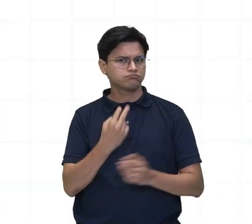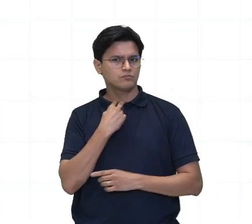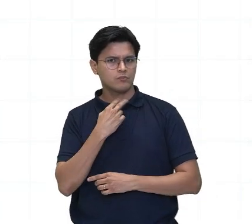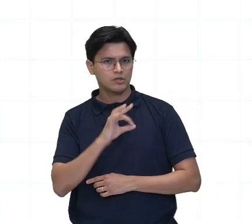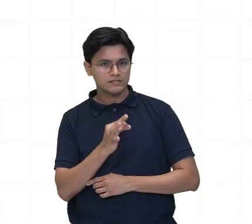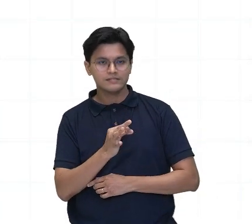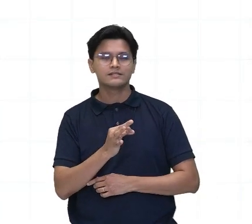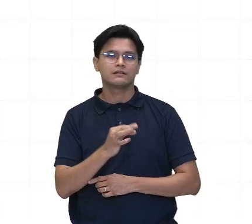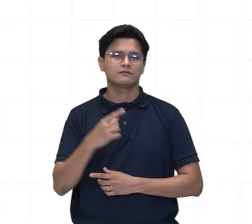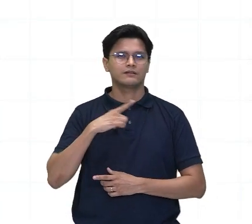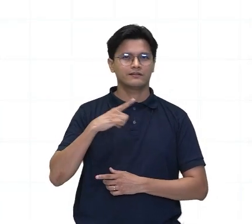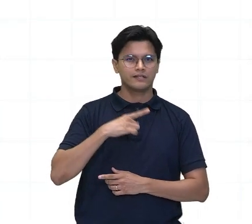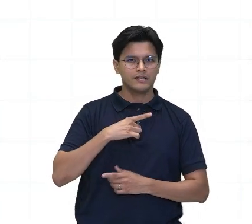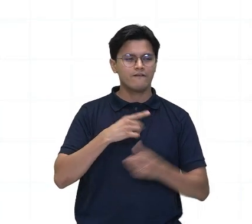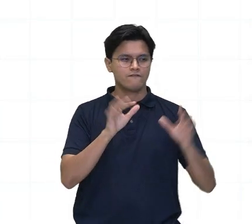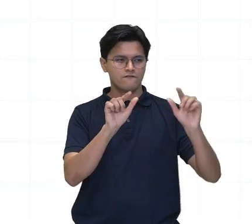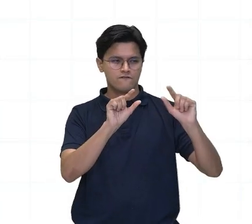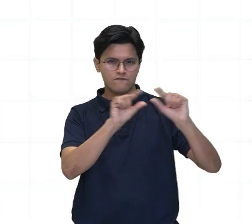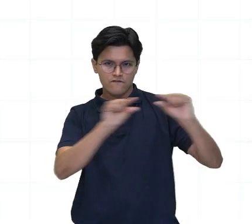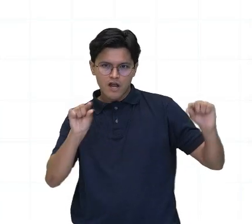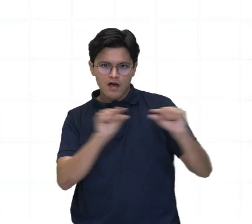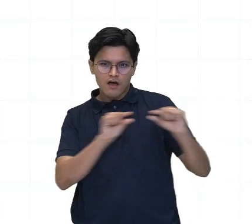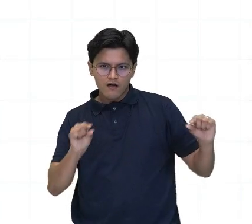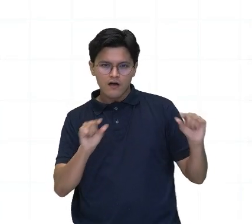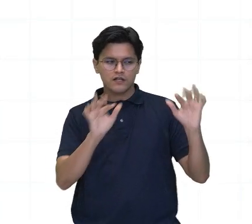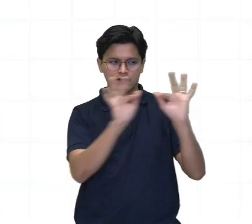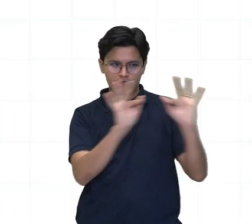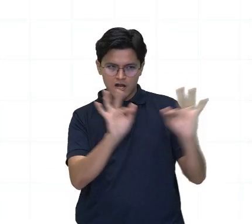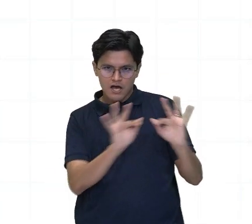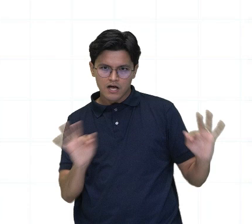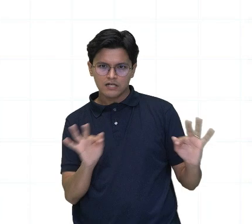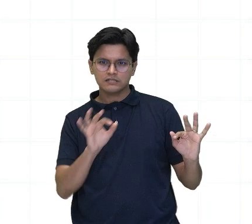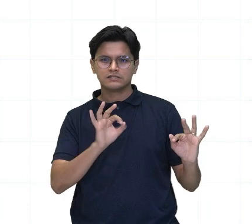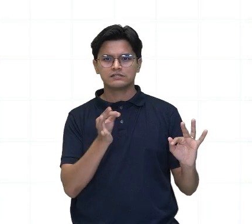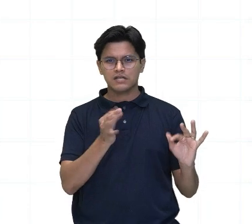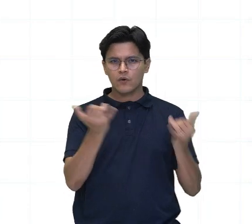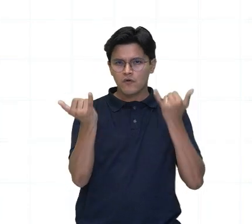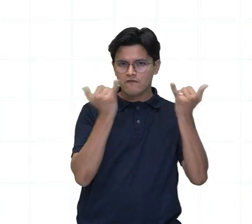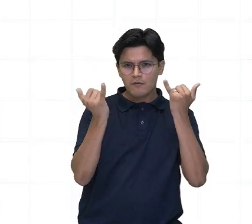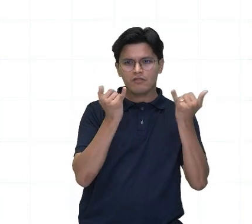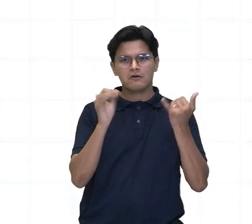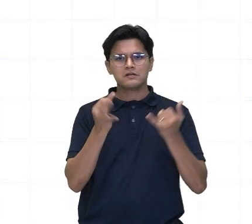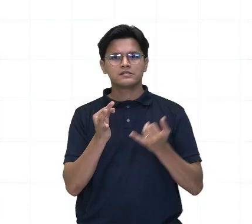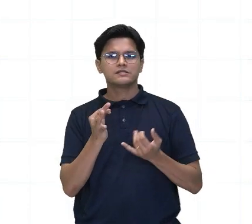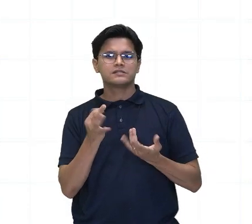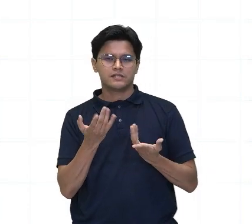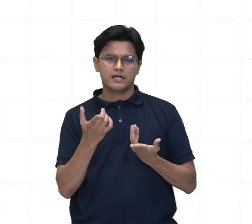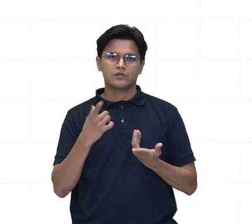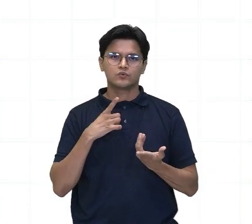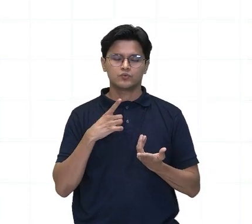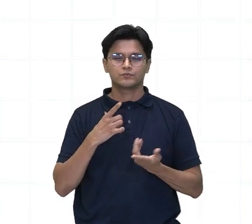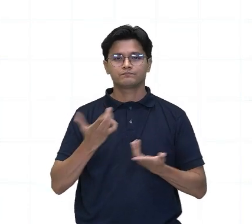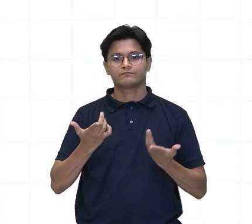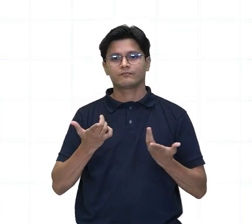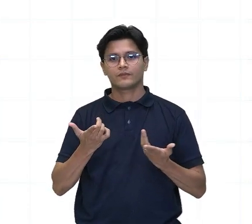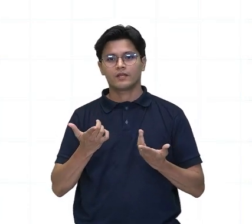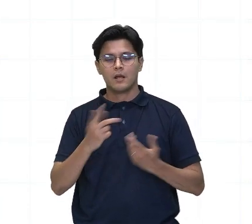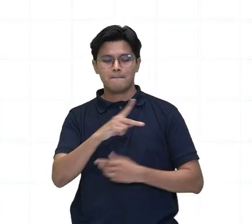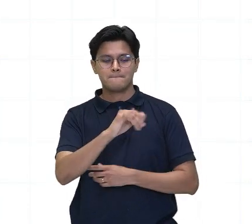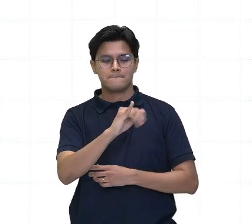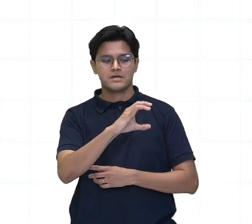né? Diferente do grafite, que se constitui principalmente de imagens. Pichação é